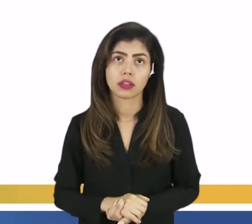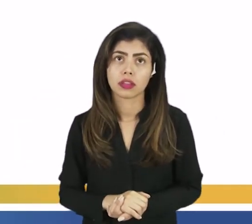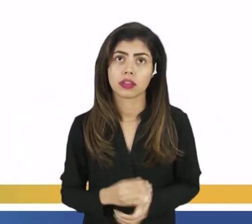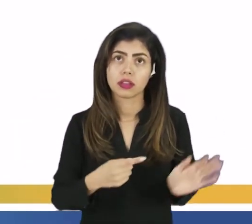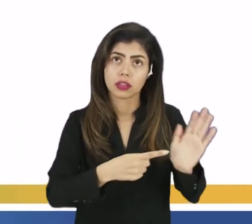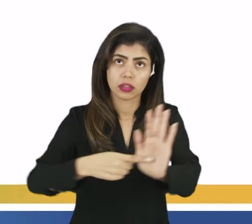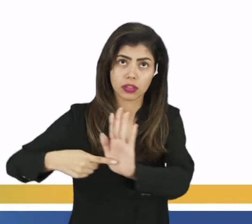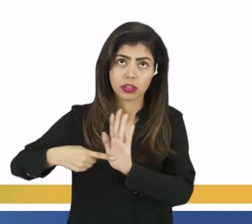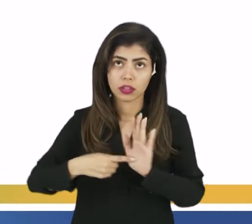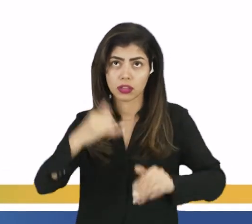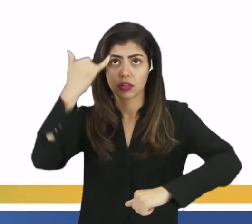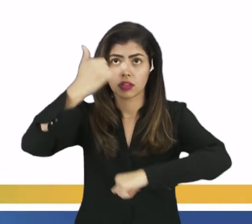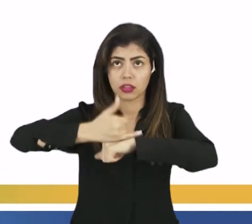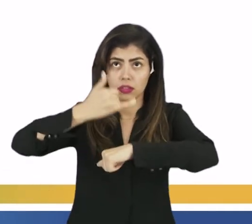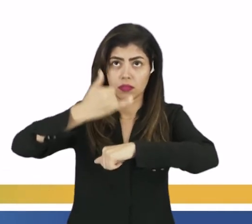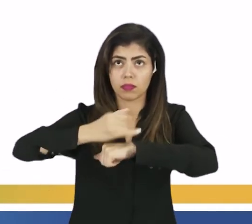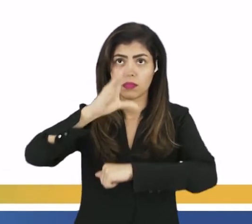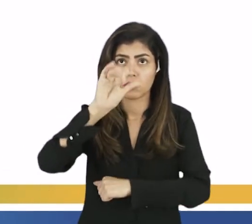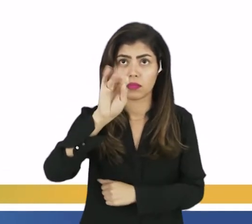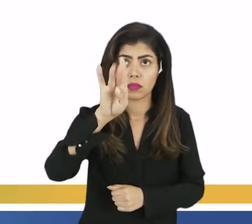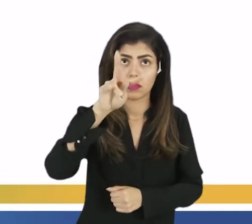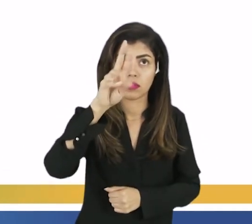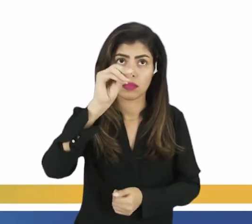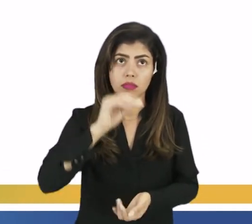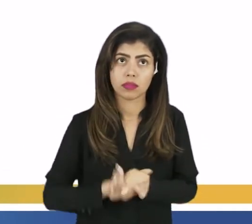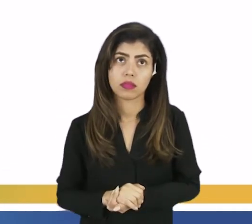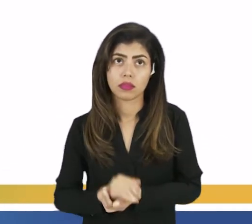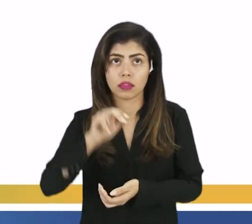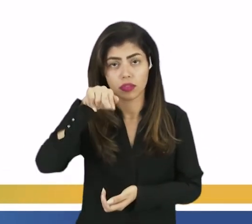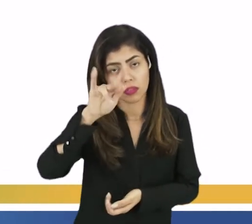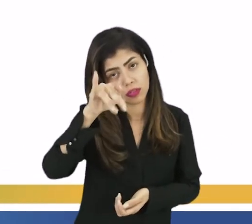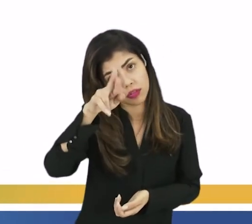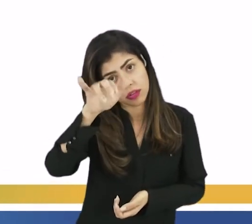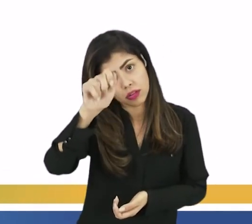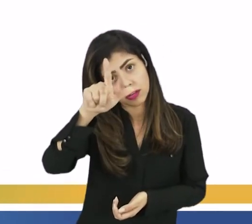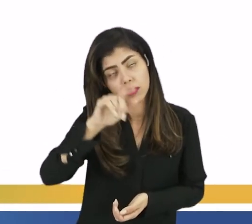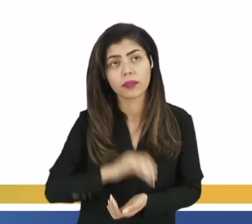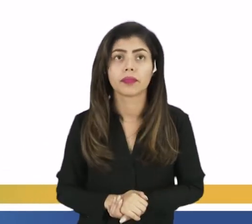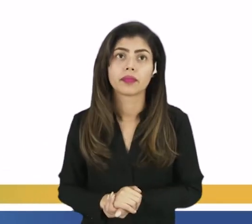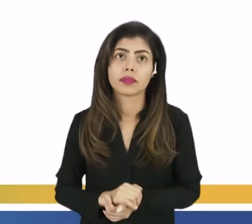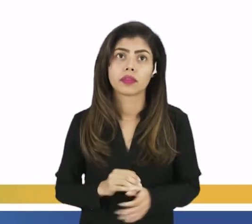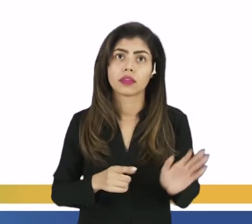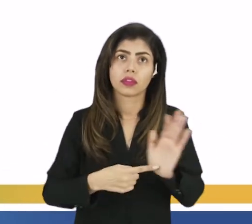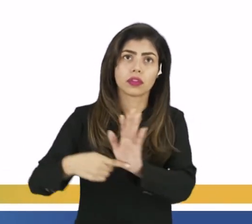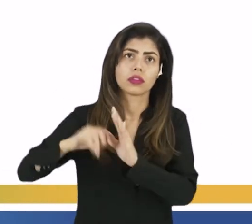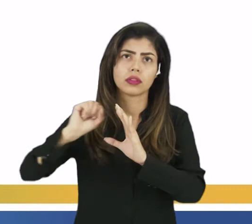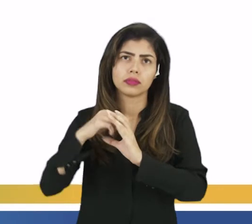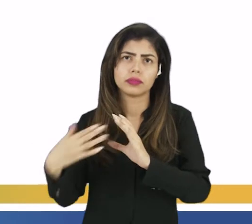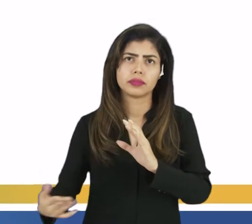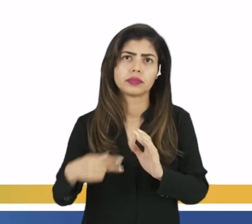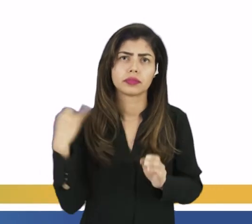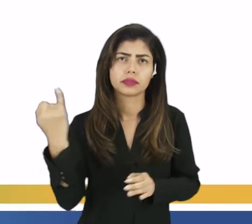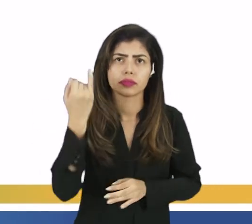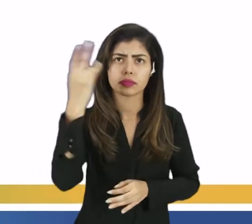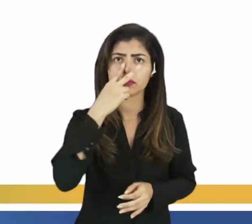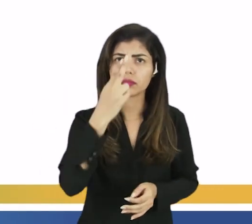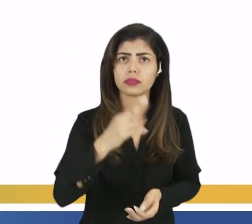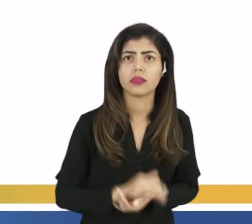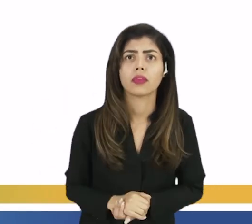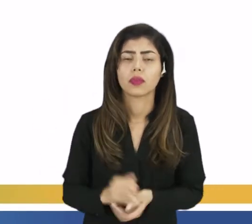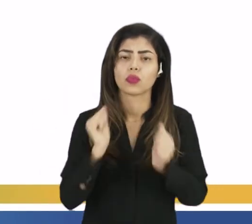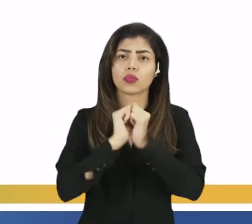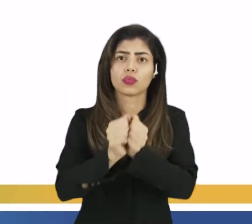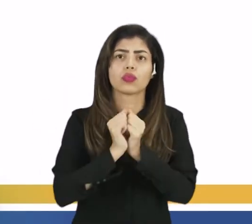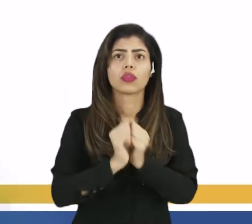que a coluna do ferro a coluna do Cobalt é do Níquel apresentam características semelhantes e